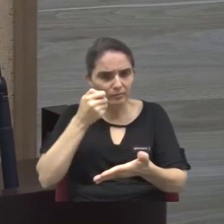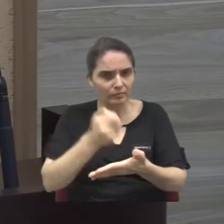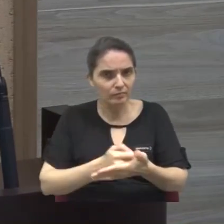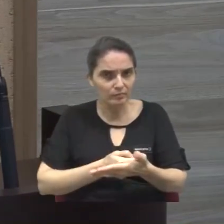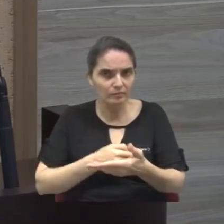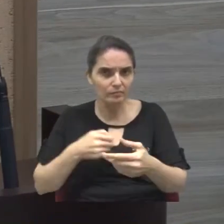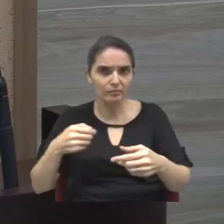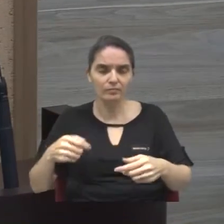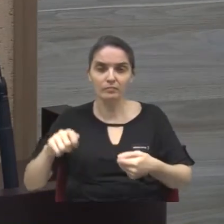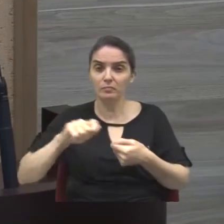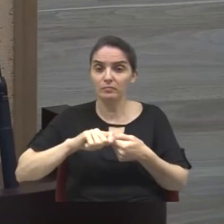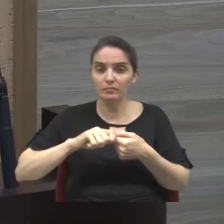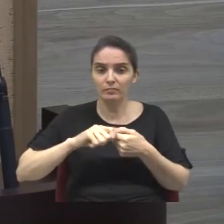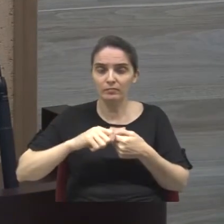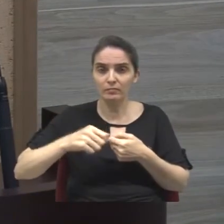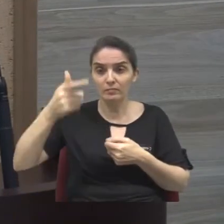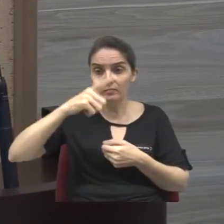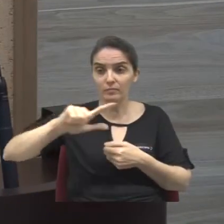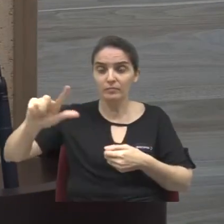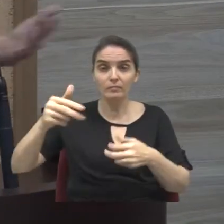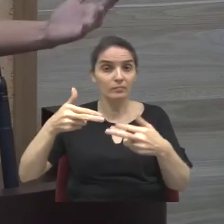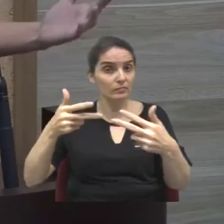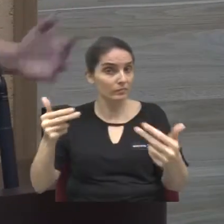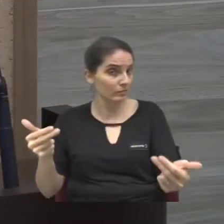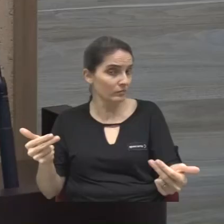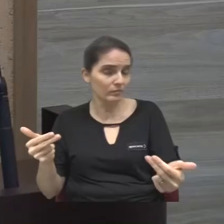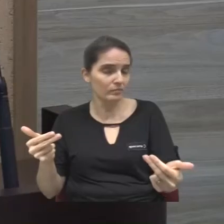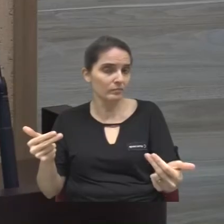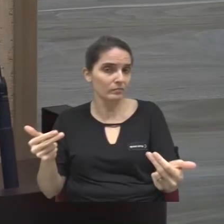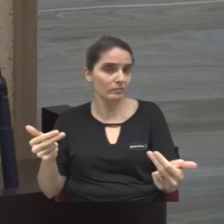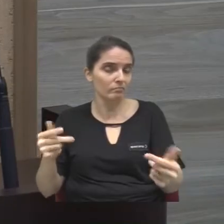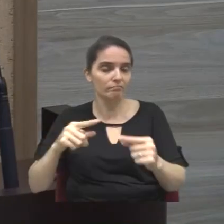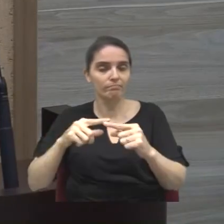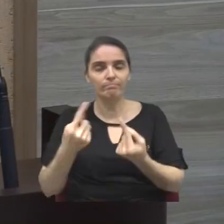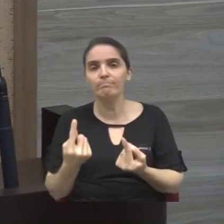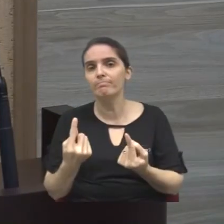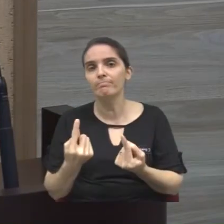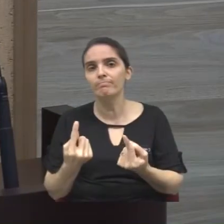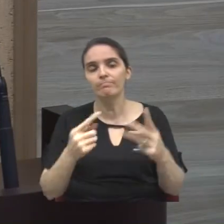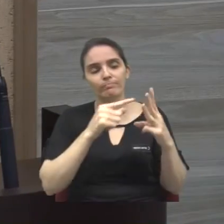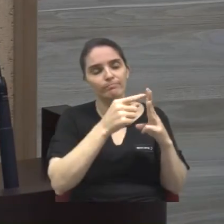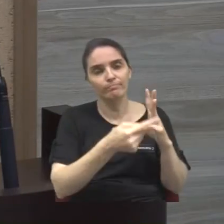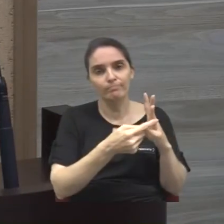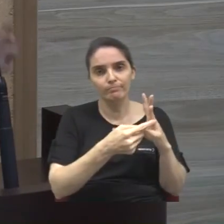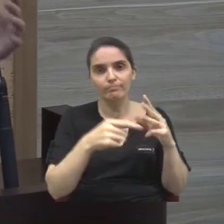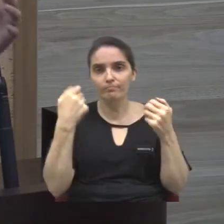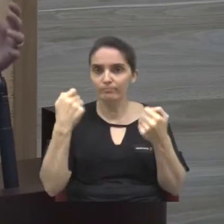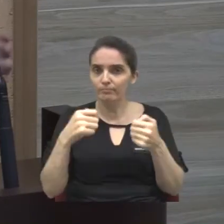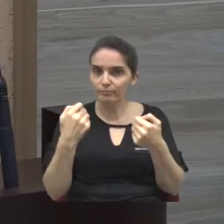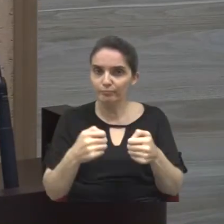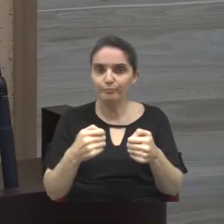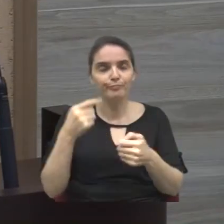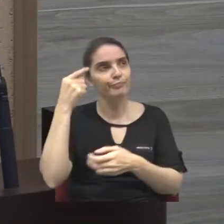outras coisas, vereadora Érica, nós teremos que usar nosso cérebro,